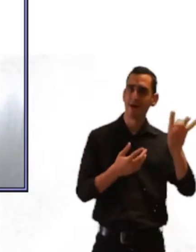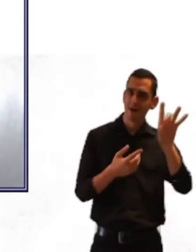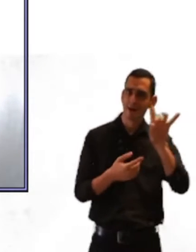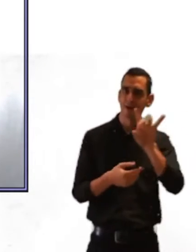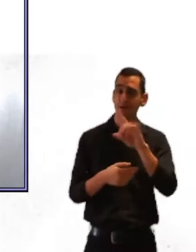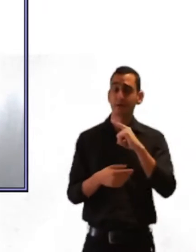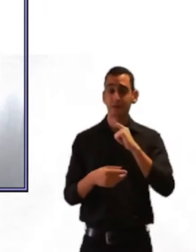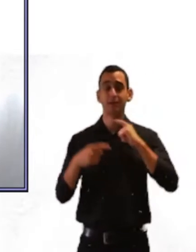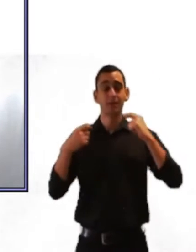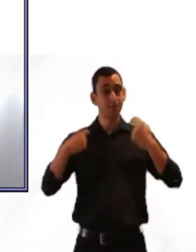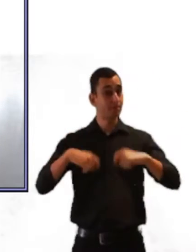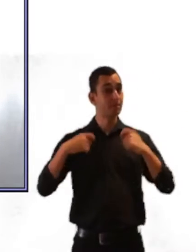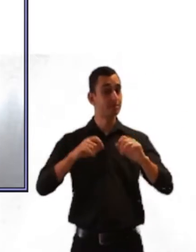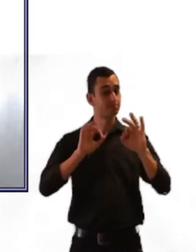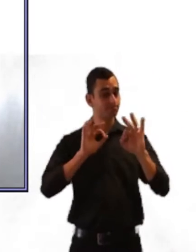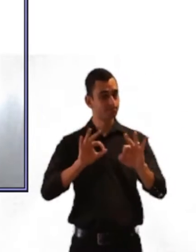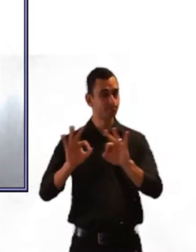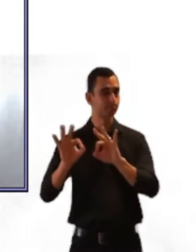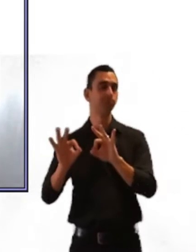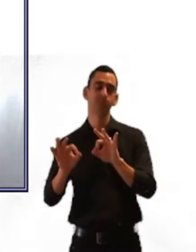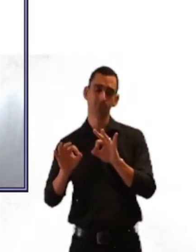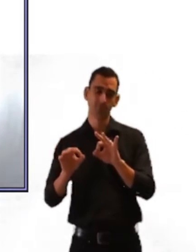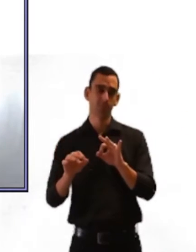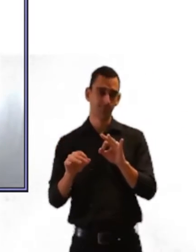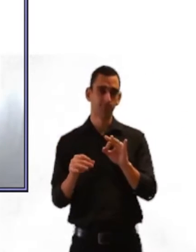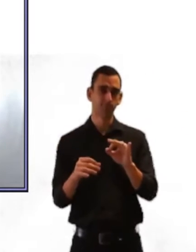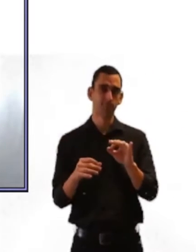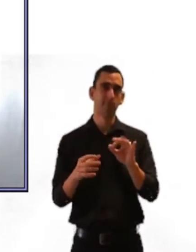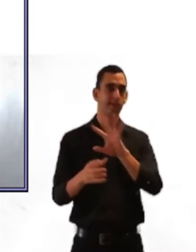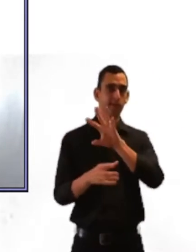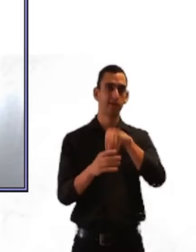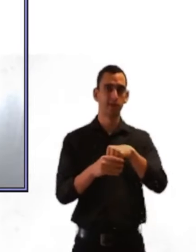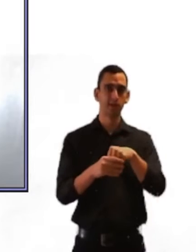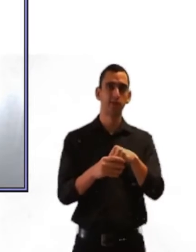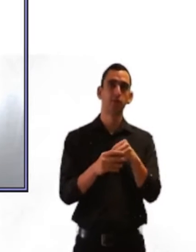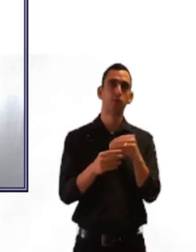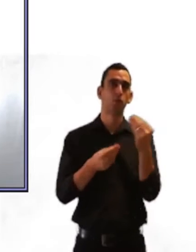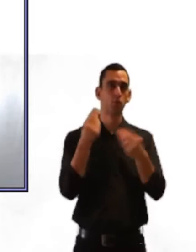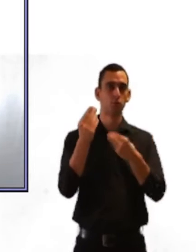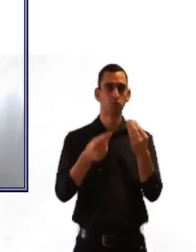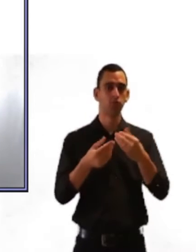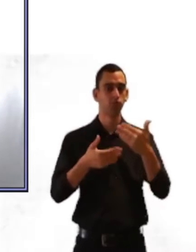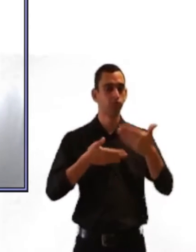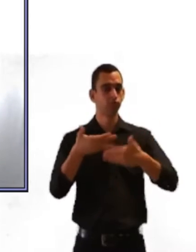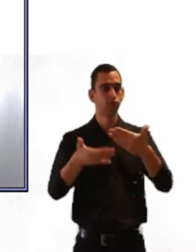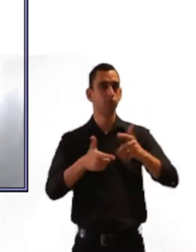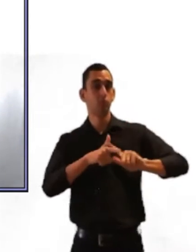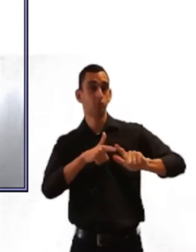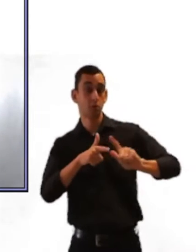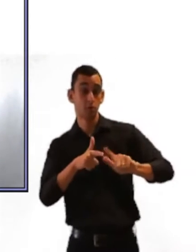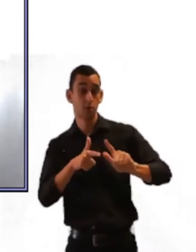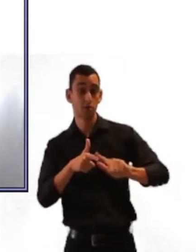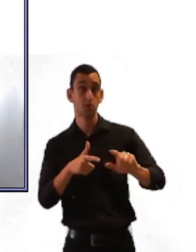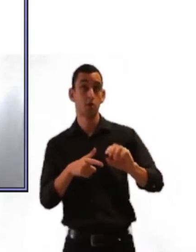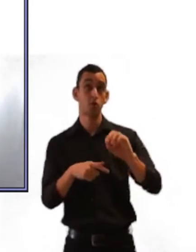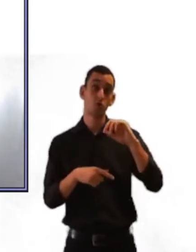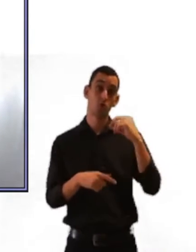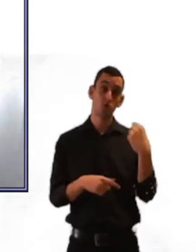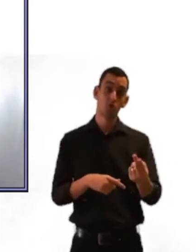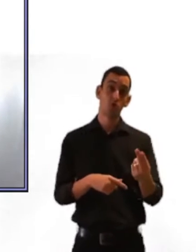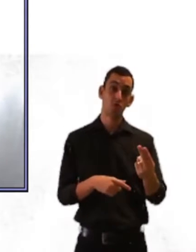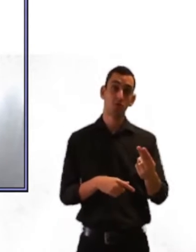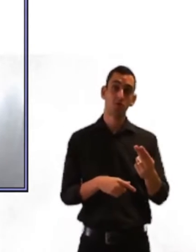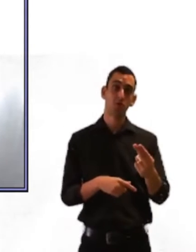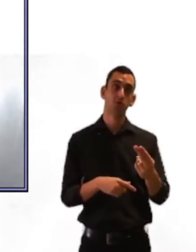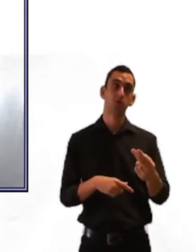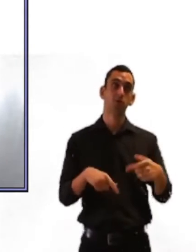cada determinação tem que ser pensada num aspecto tanto de consequência daquilo, como num aspecto